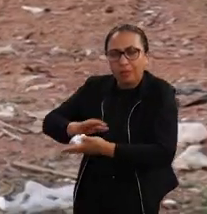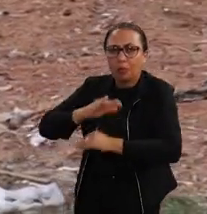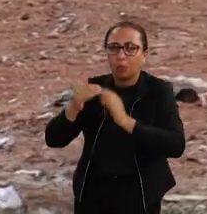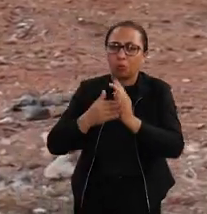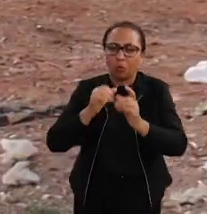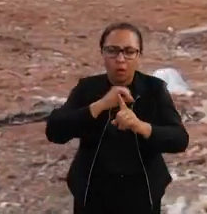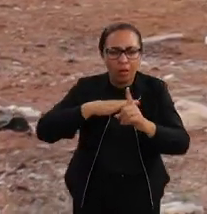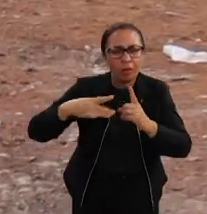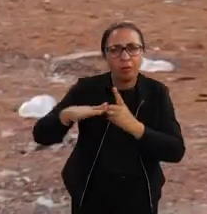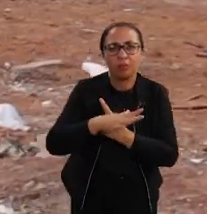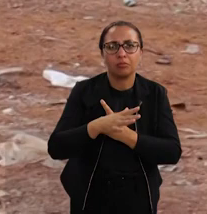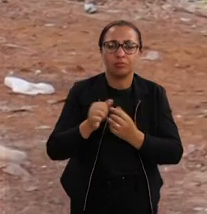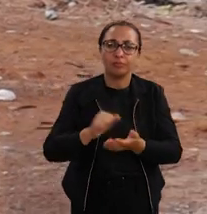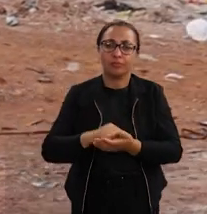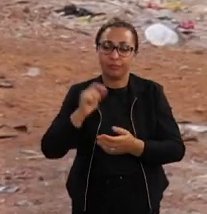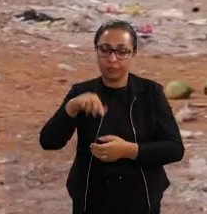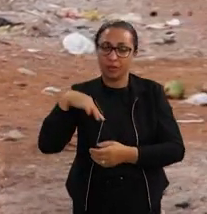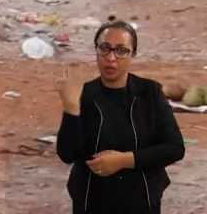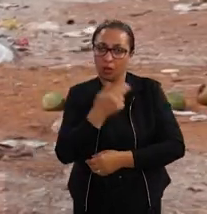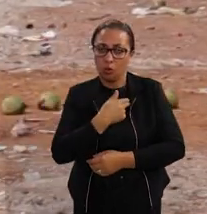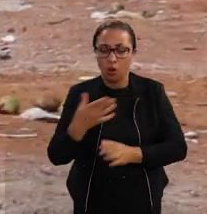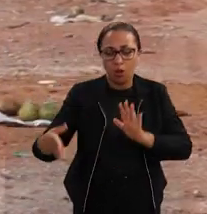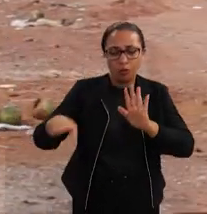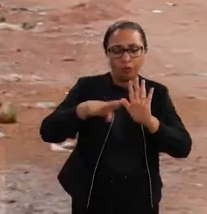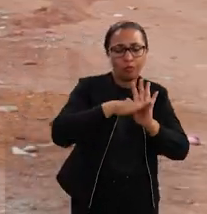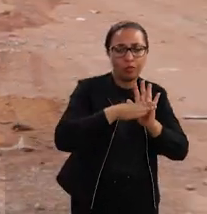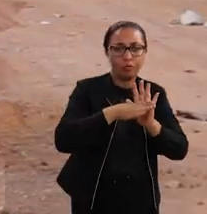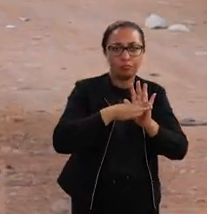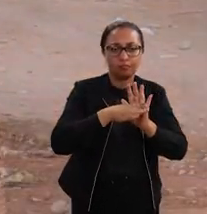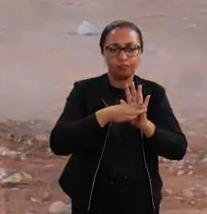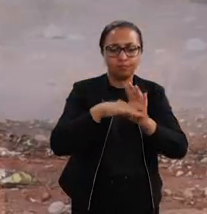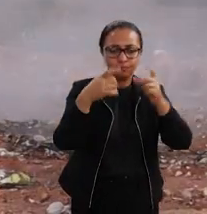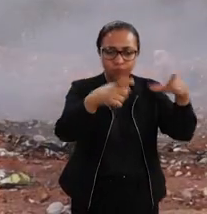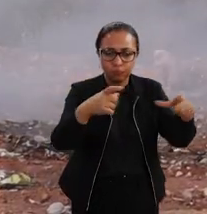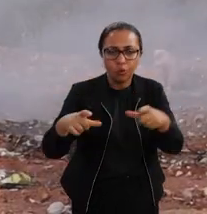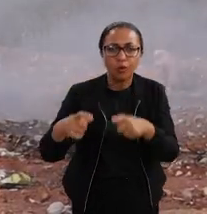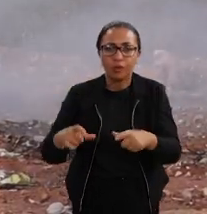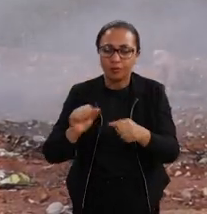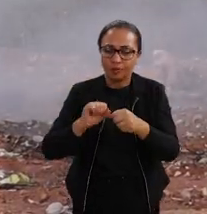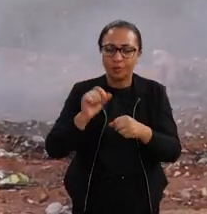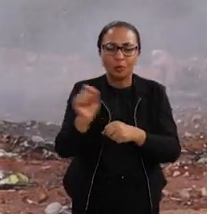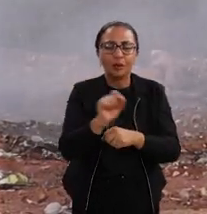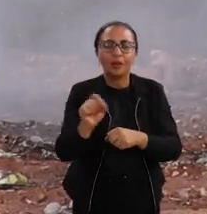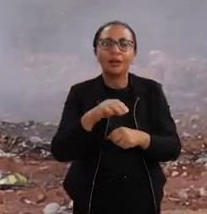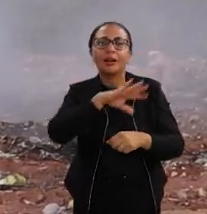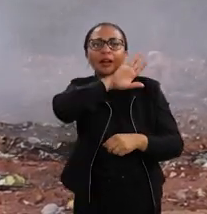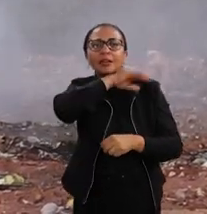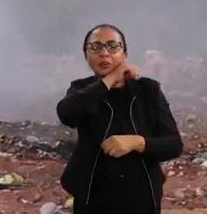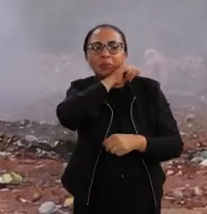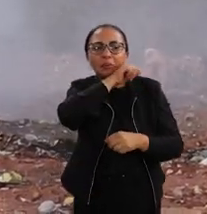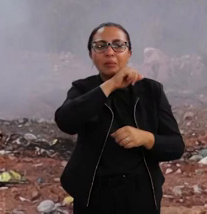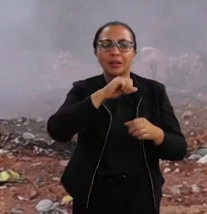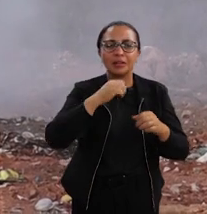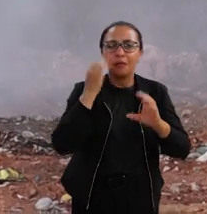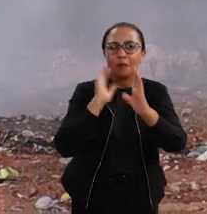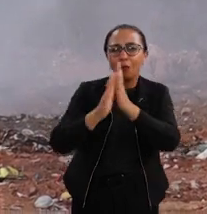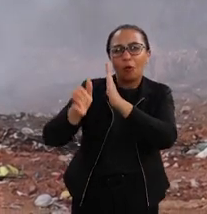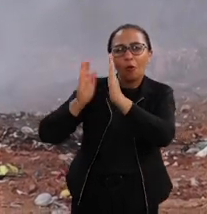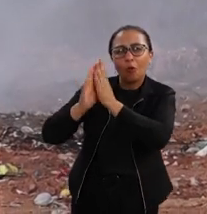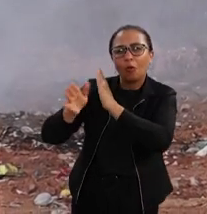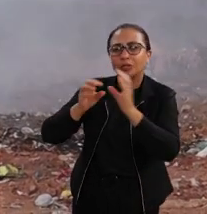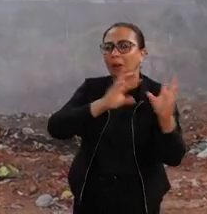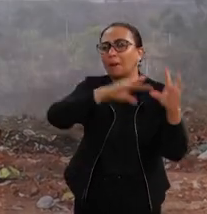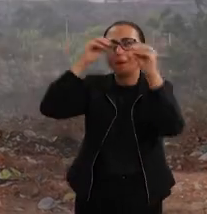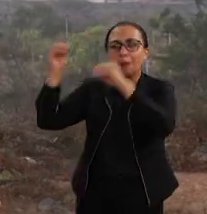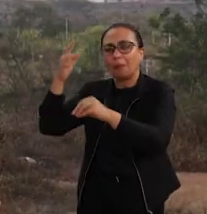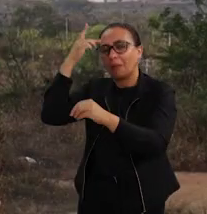todo o ecossistema. E essa nossa chegada nesses ambientes faz com que animais e outros organismos migrem para as cidades